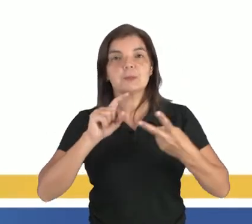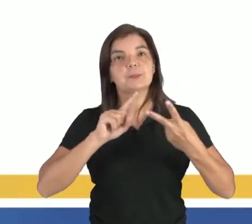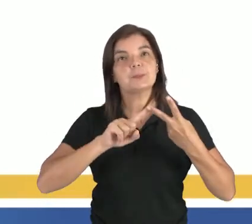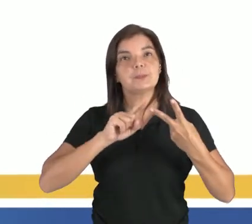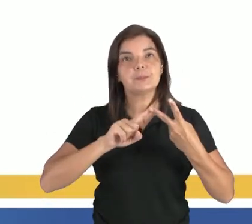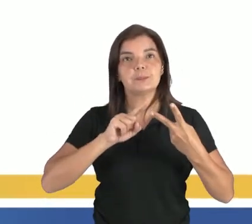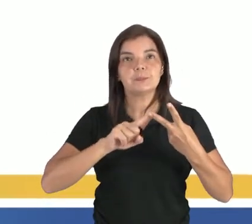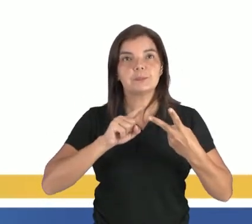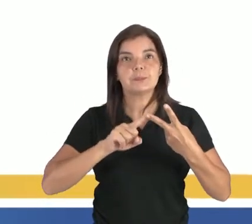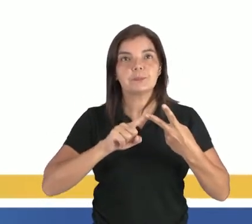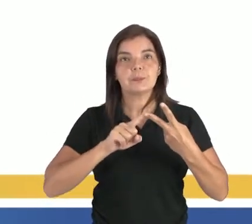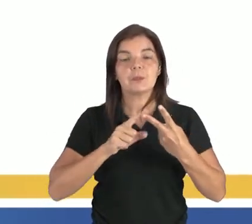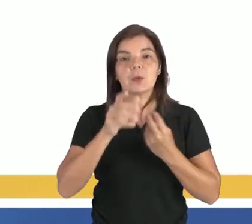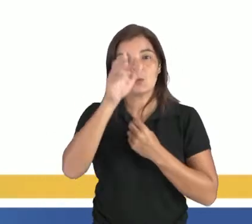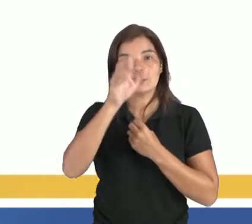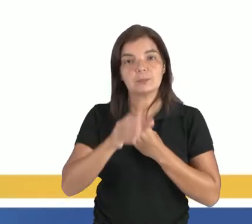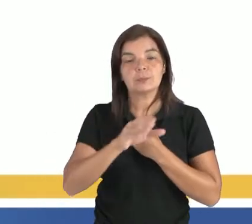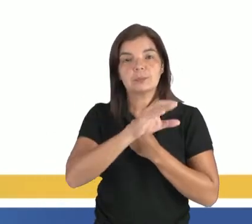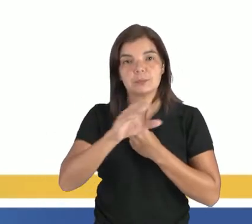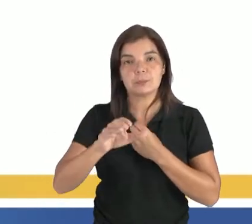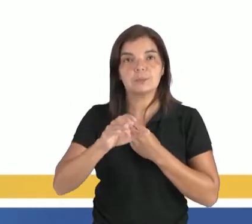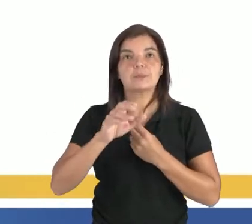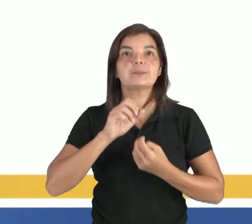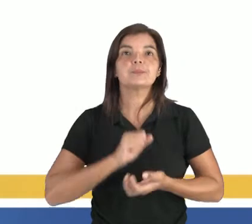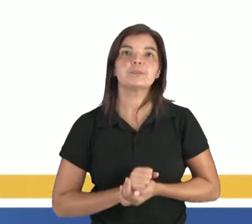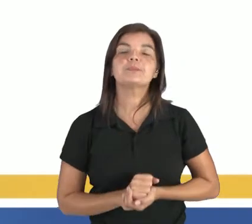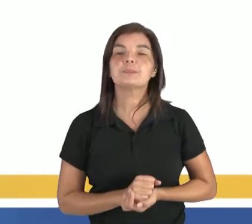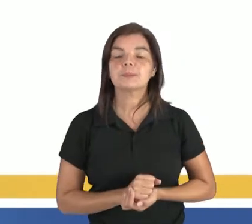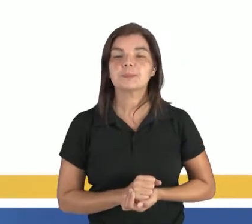que é o sacerdote, doctor,